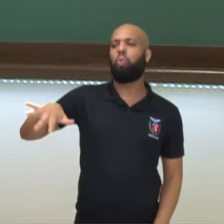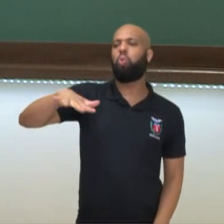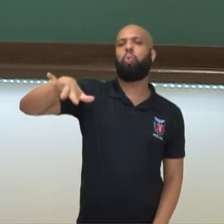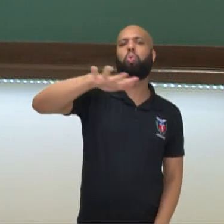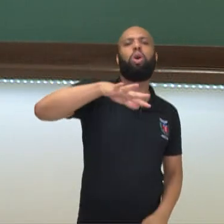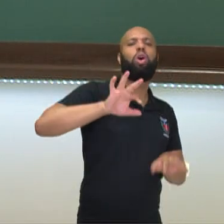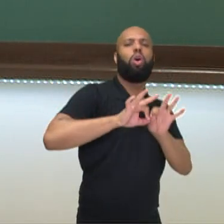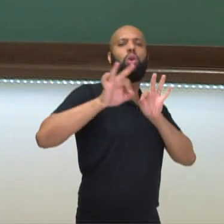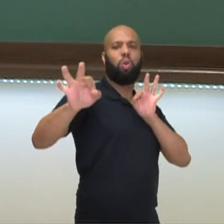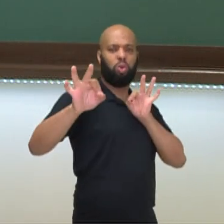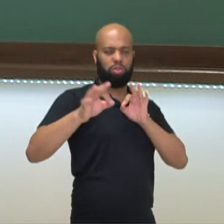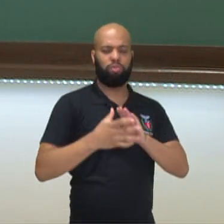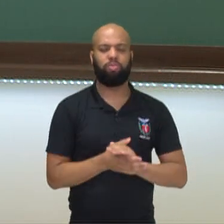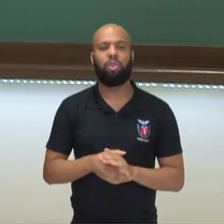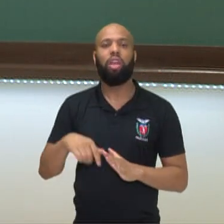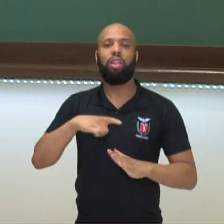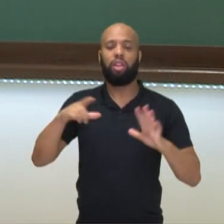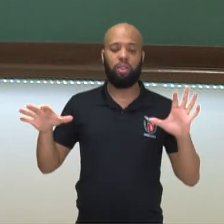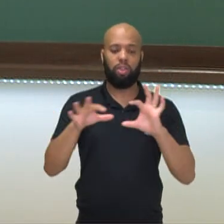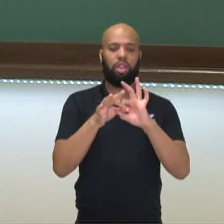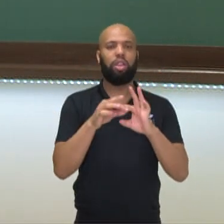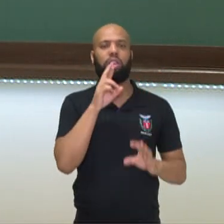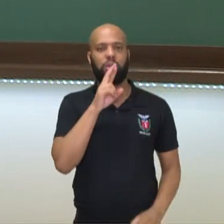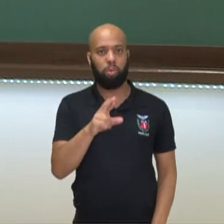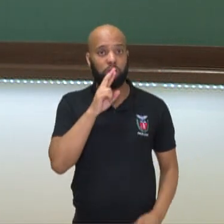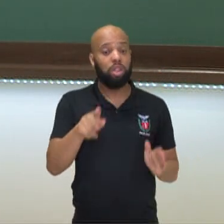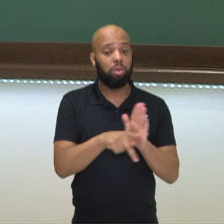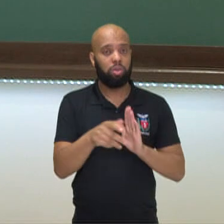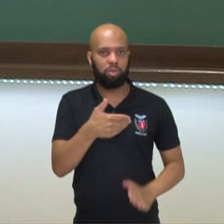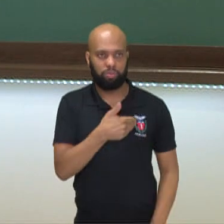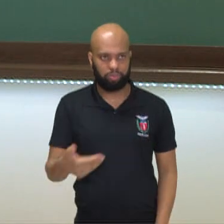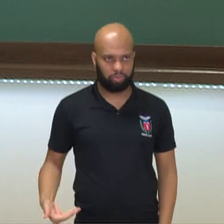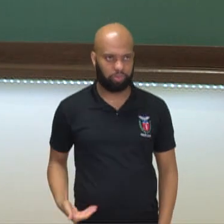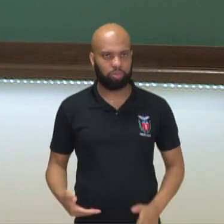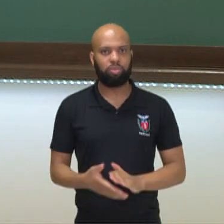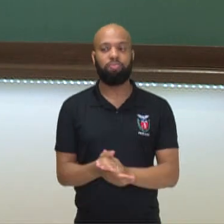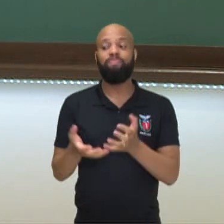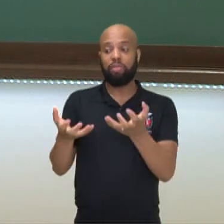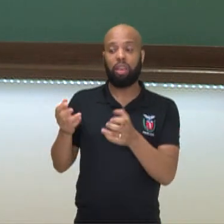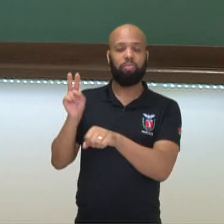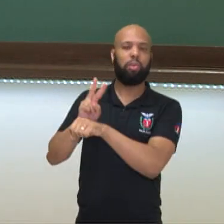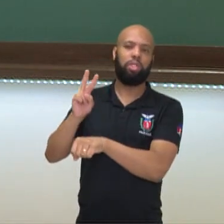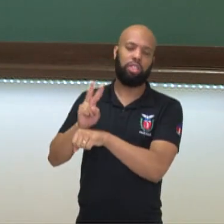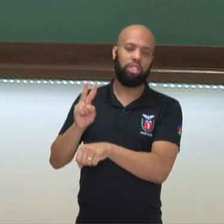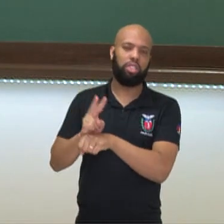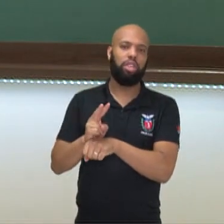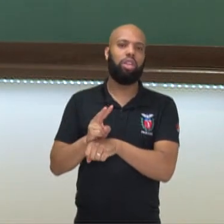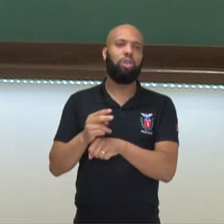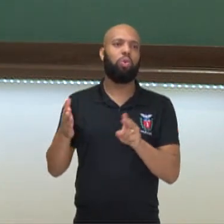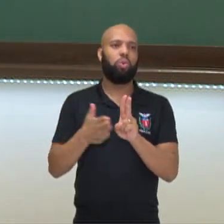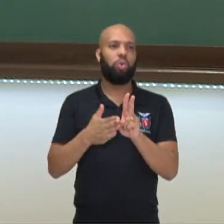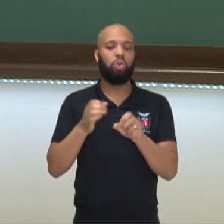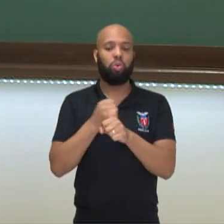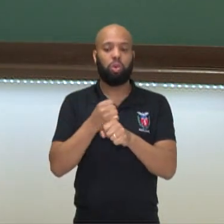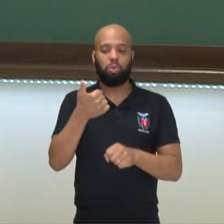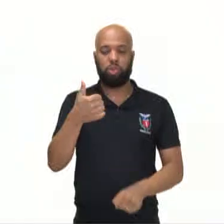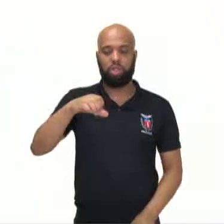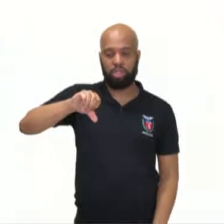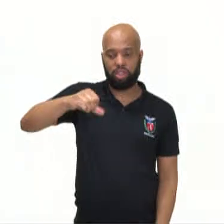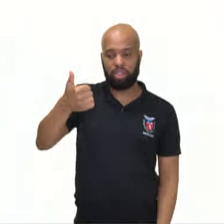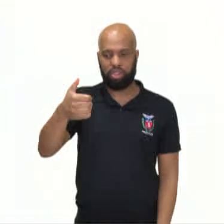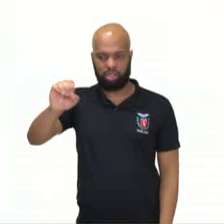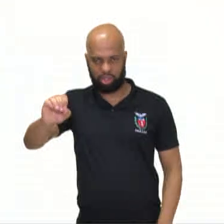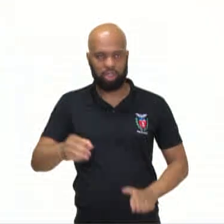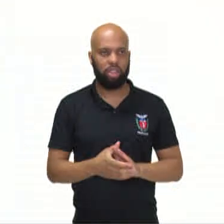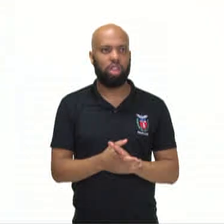da agricultura. Integrado aí mais uma resposta do governo. Vamos proteger os índios. 1910.